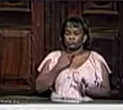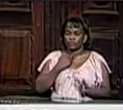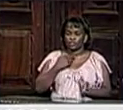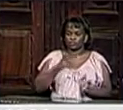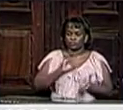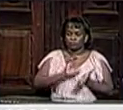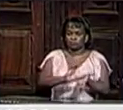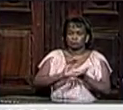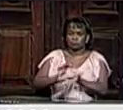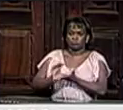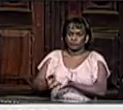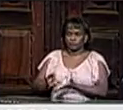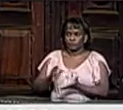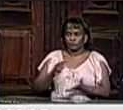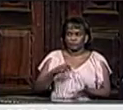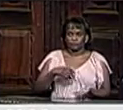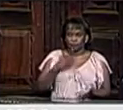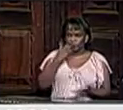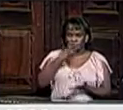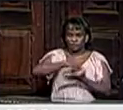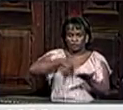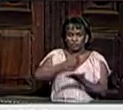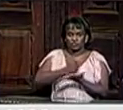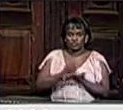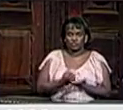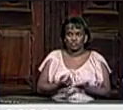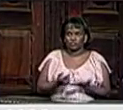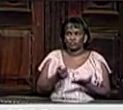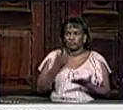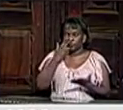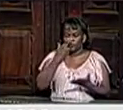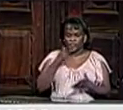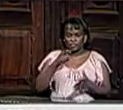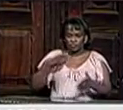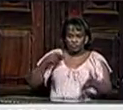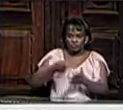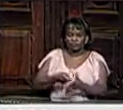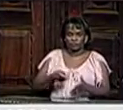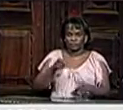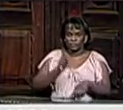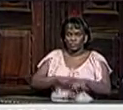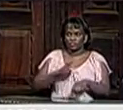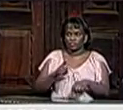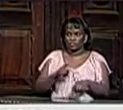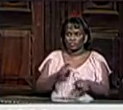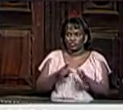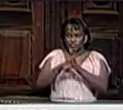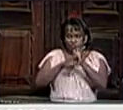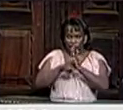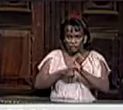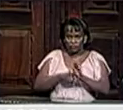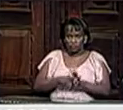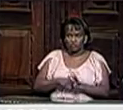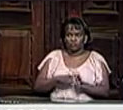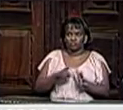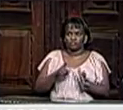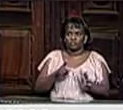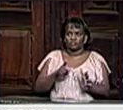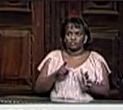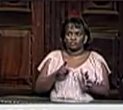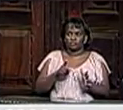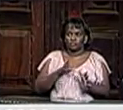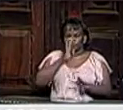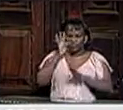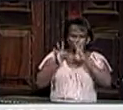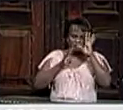pacotes. Pacote tem um sinônimo de assodamento, de análise